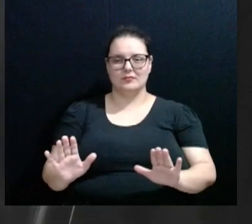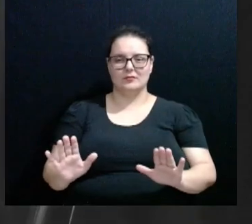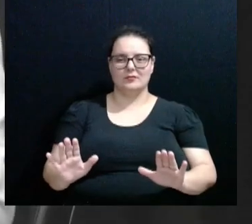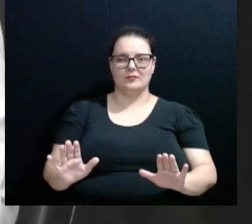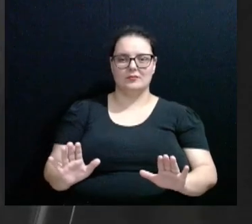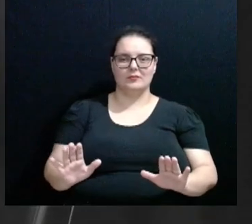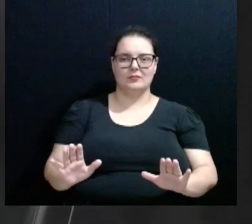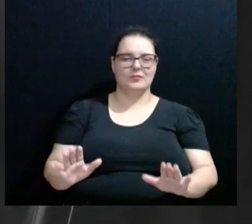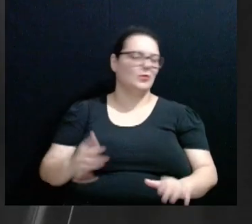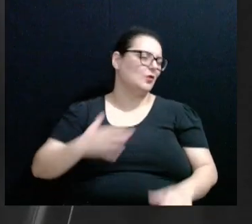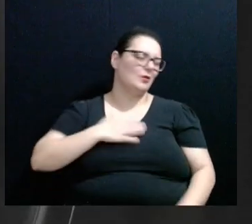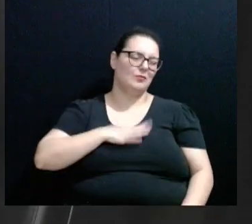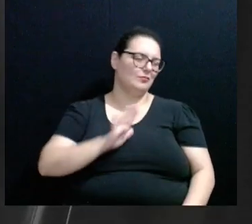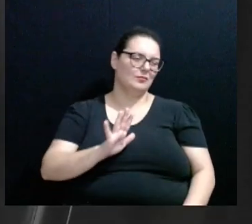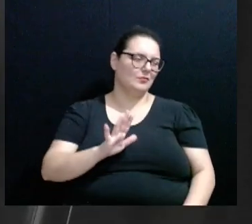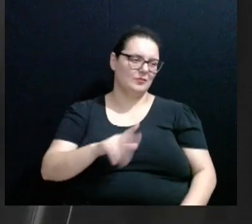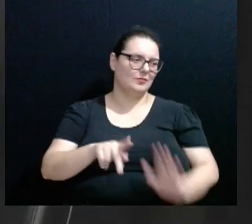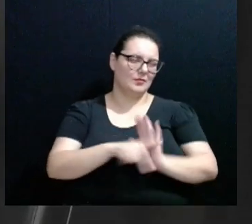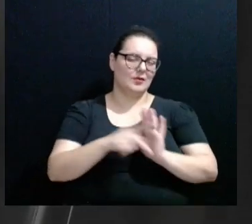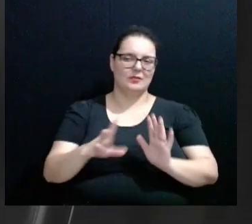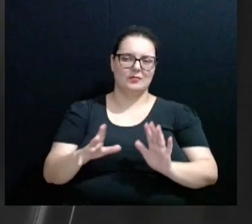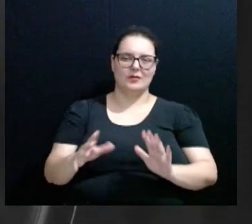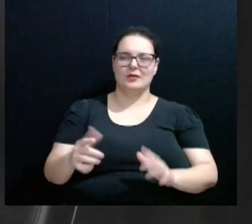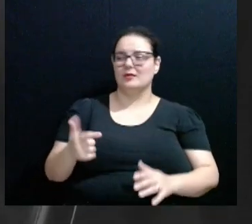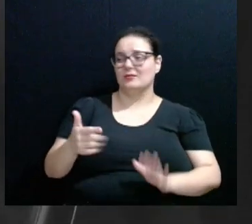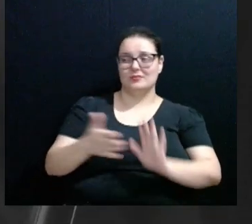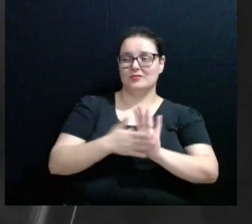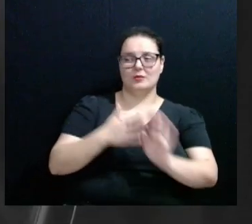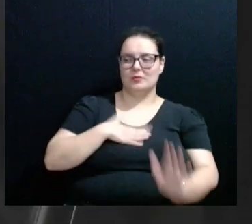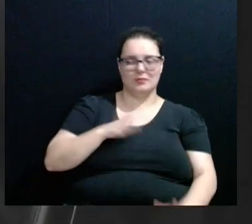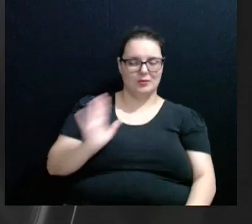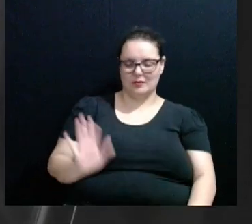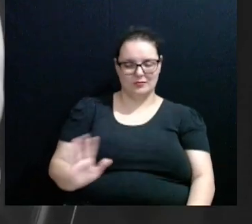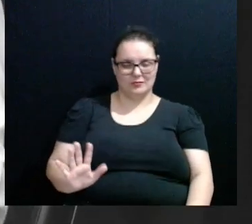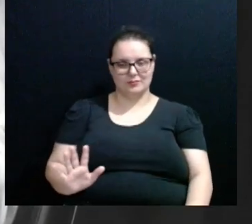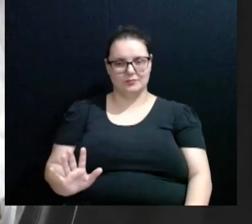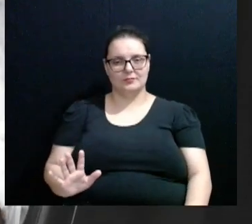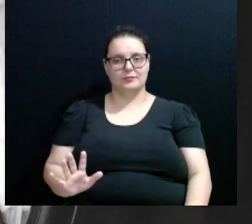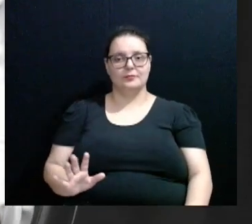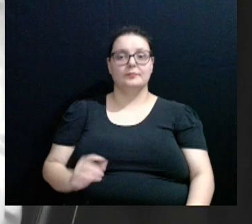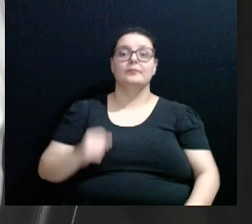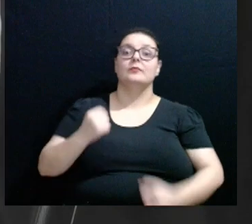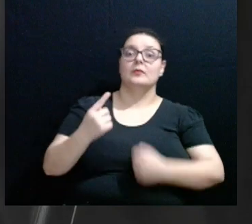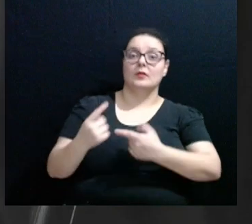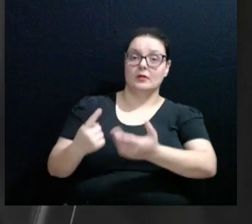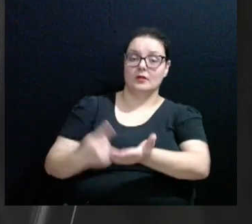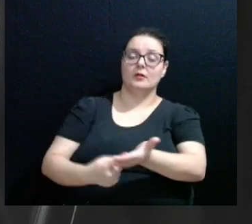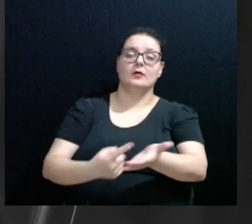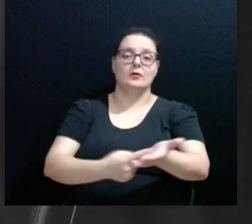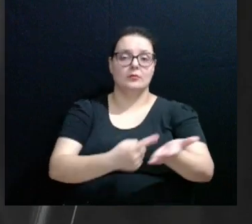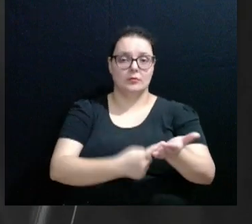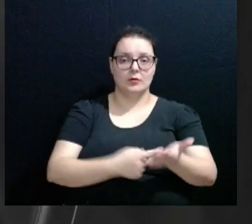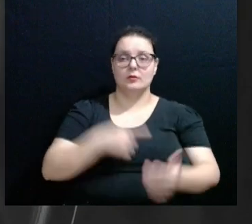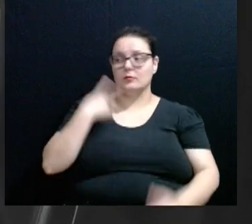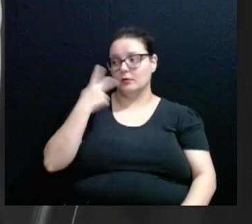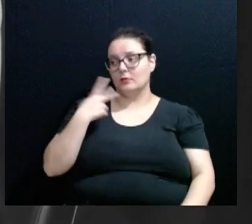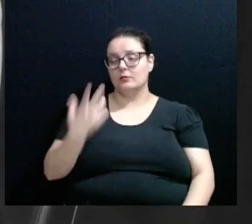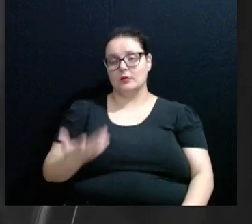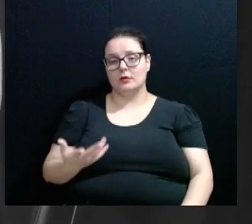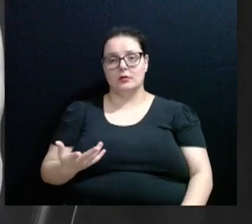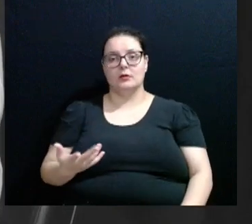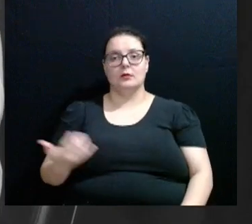não é mais para mim. Eu estava sem propósito. Tá. E aí a gente tem alguns compromissos políticos. As pessoas falam,